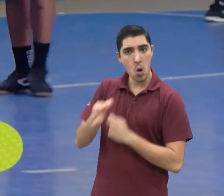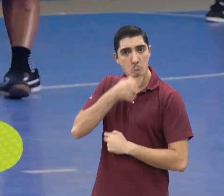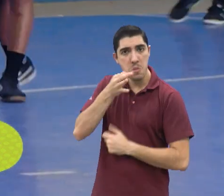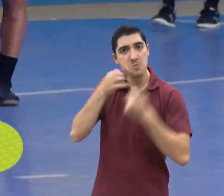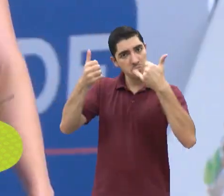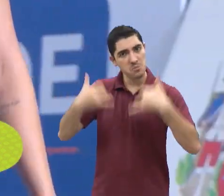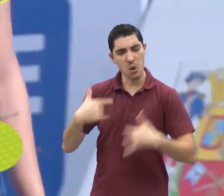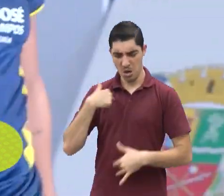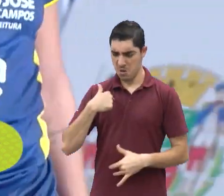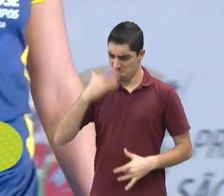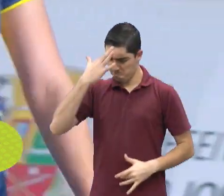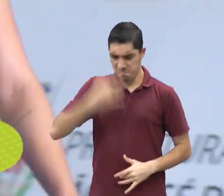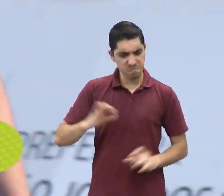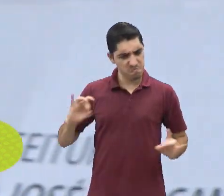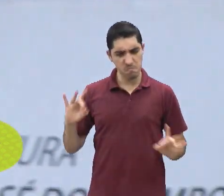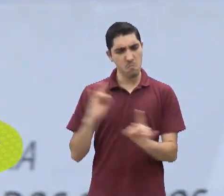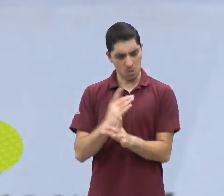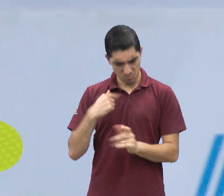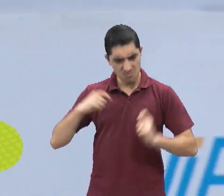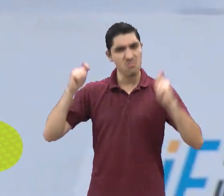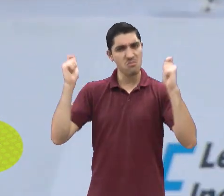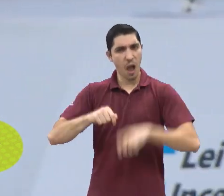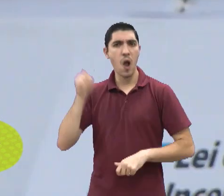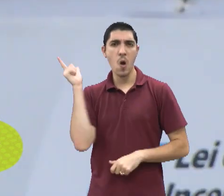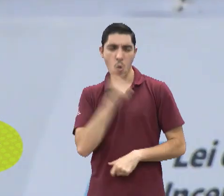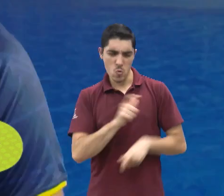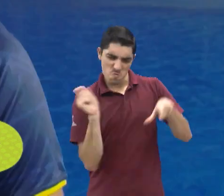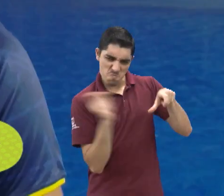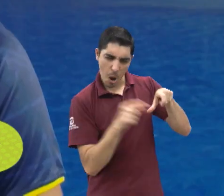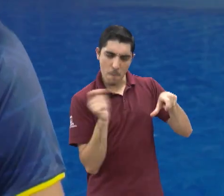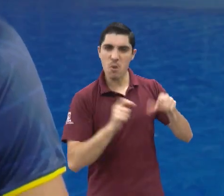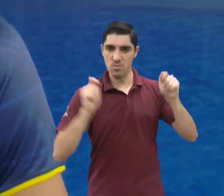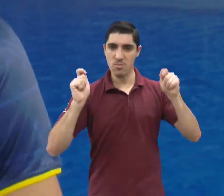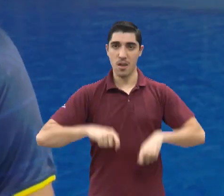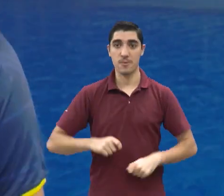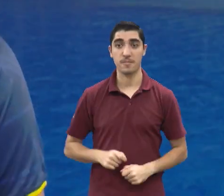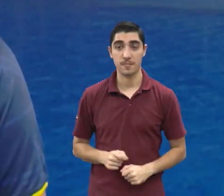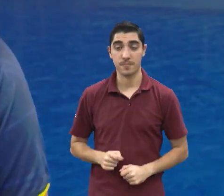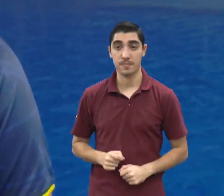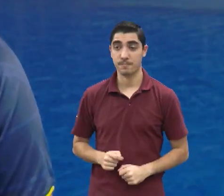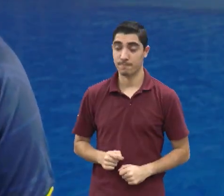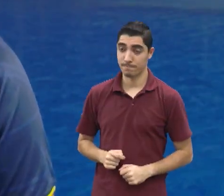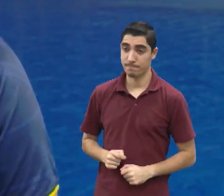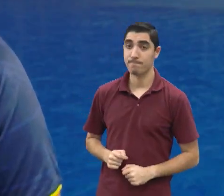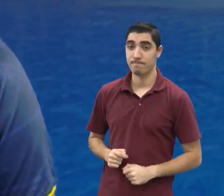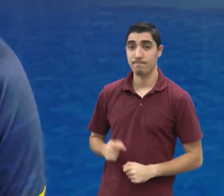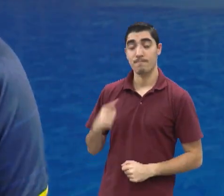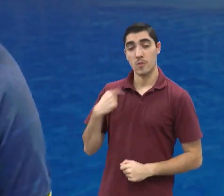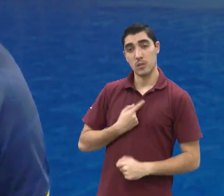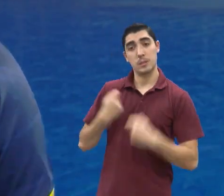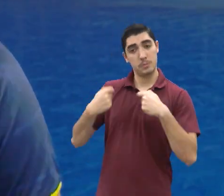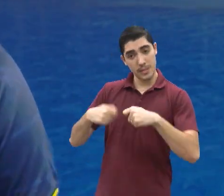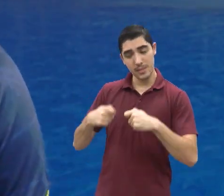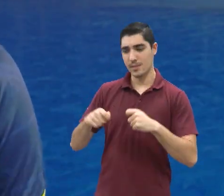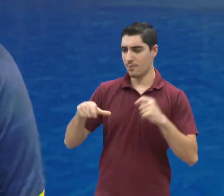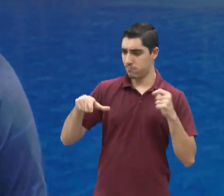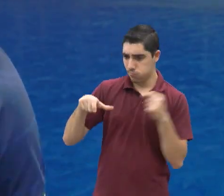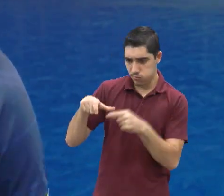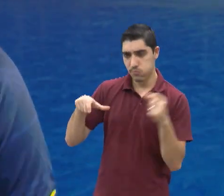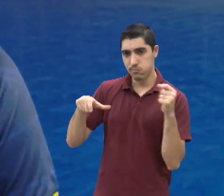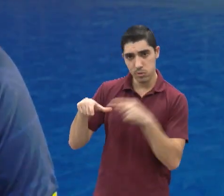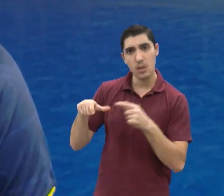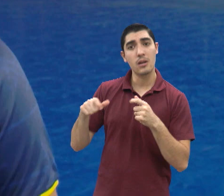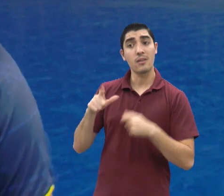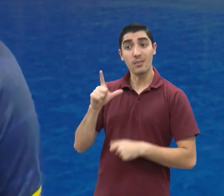as chances e voltar a balançar as redes adversárias. A gente precisa fazer os gols, a gente tem bastante chance, a gente